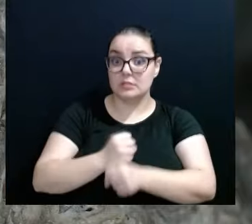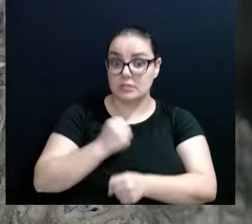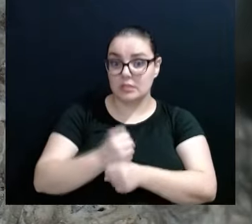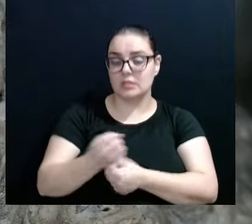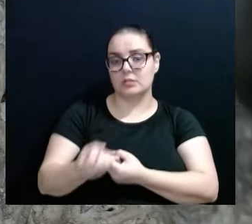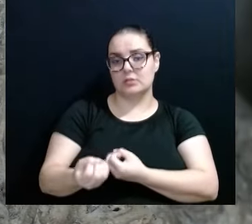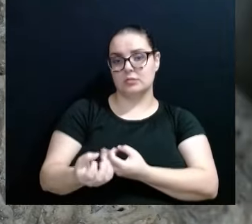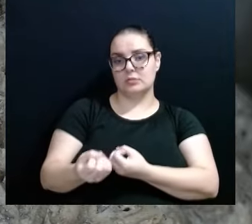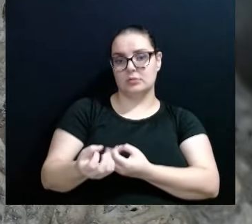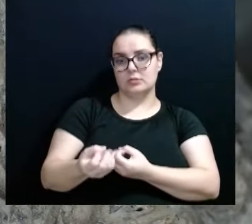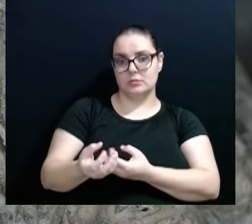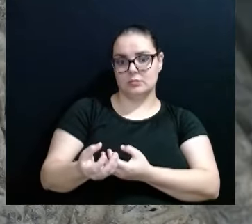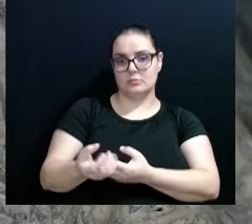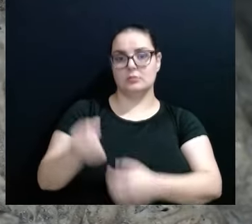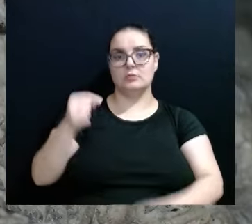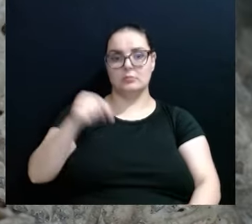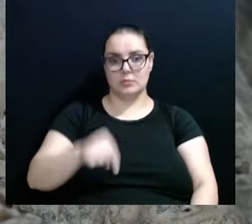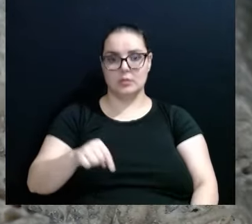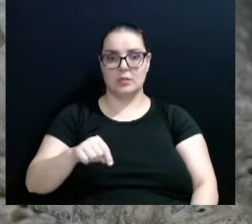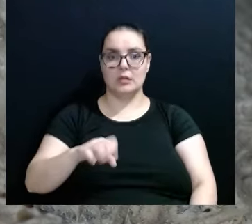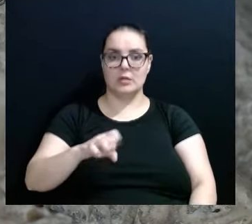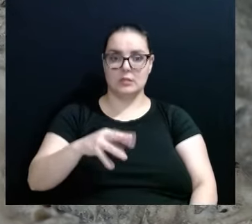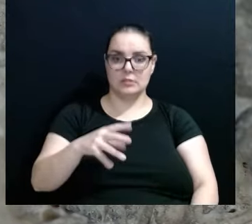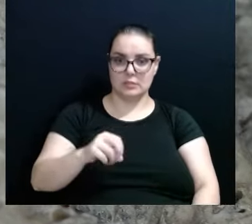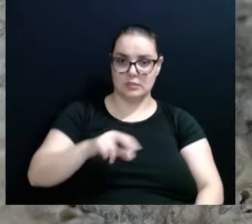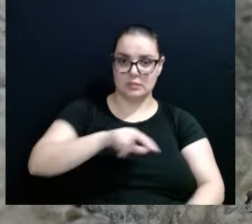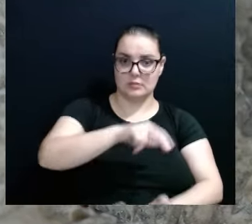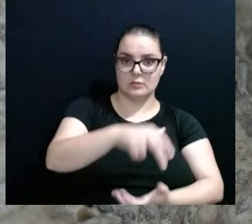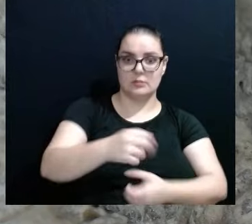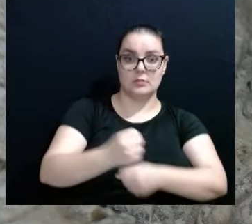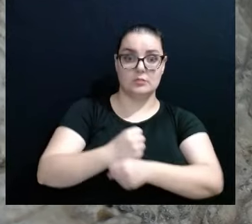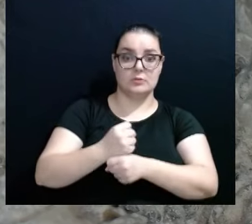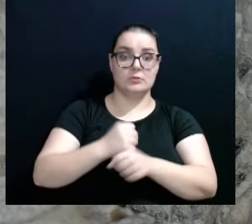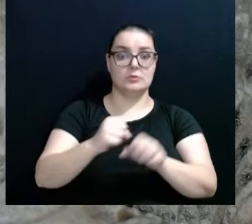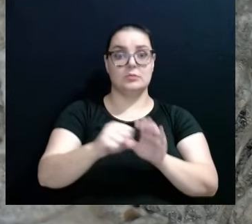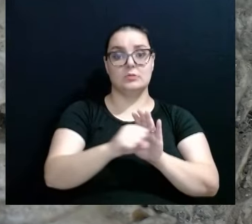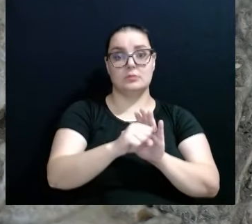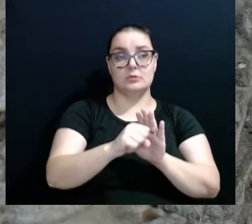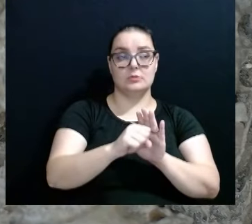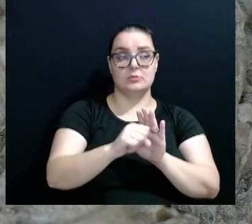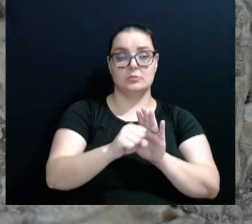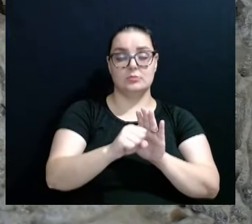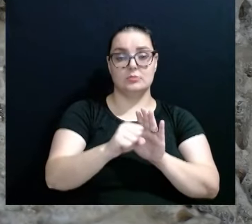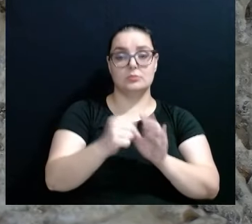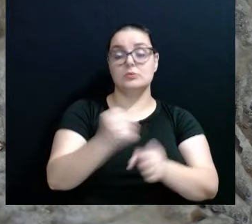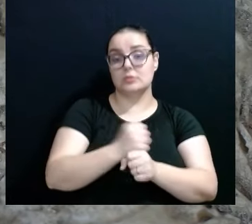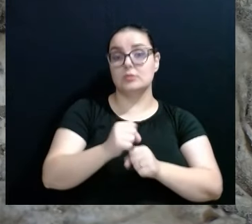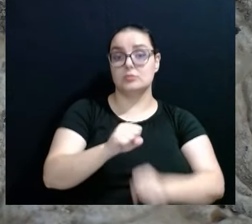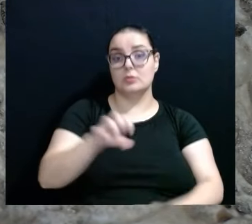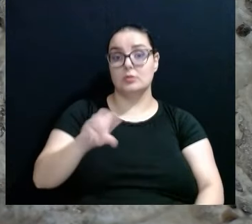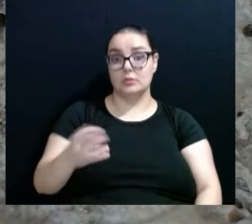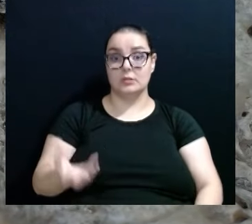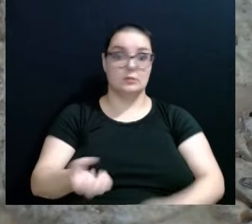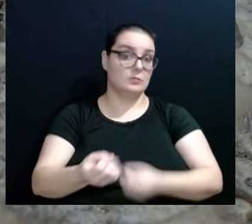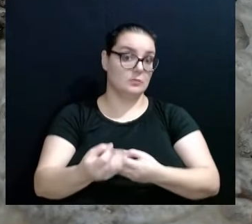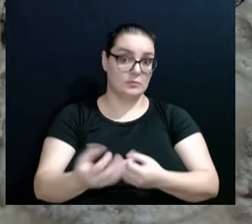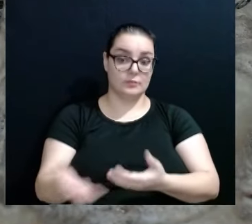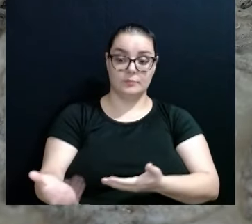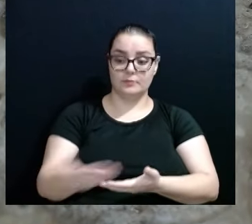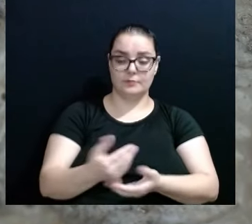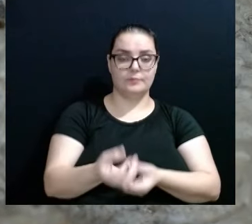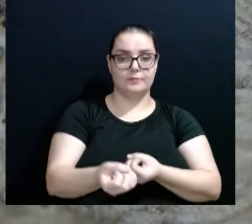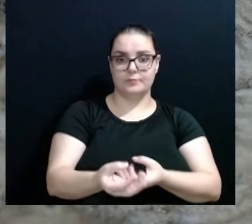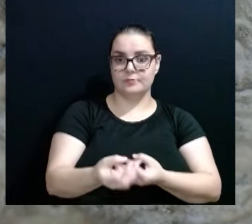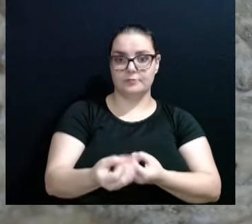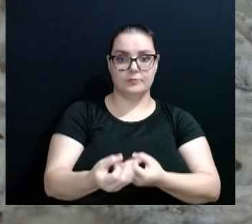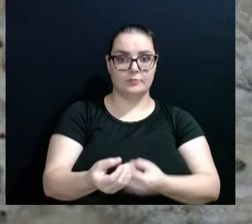30 anos de dados coletados por essa estação meteorológica desde os anos 80, né? E aqui, os